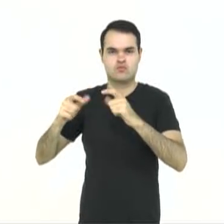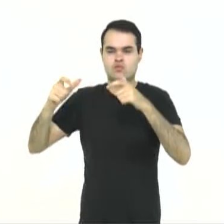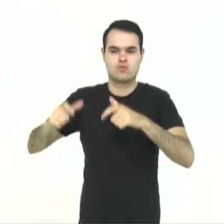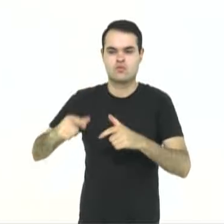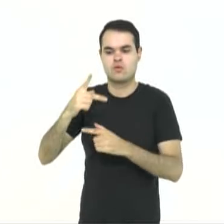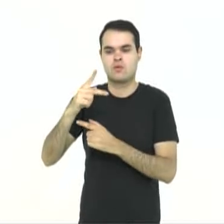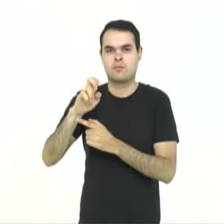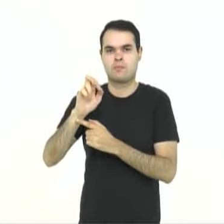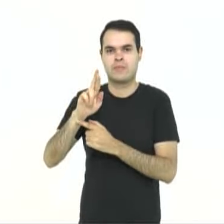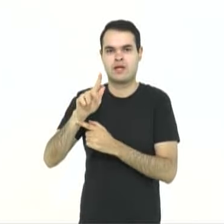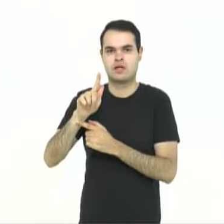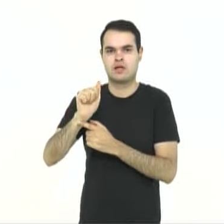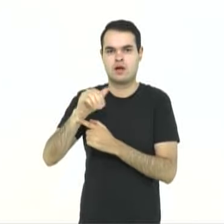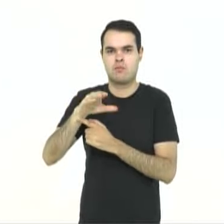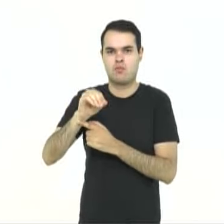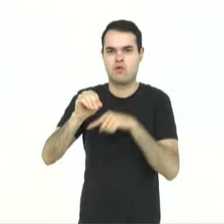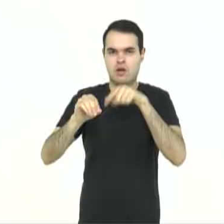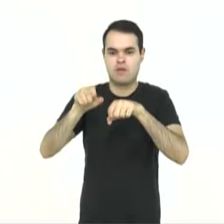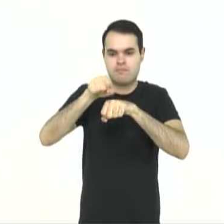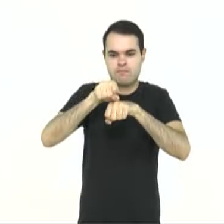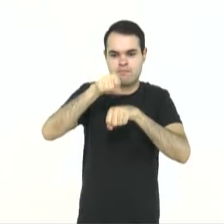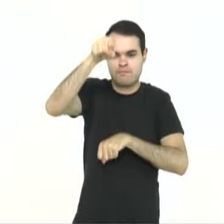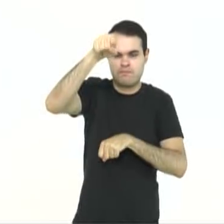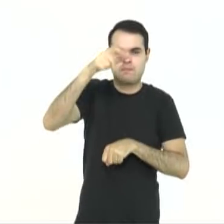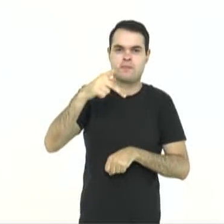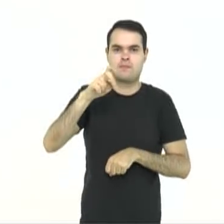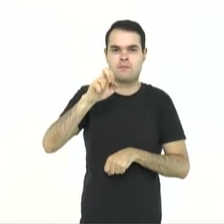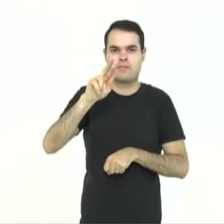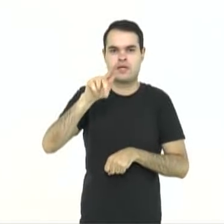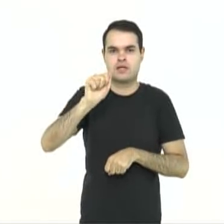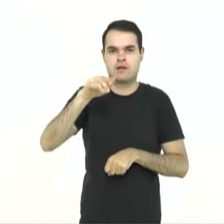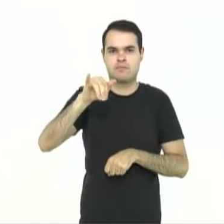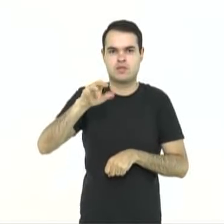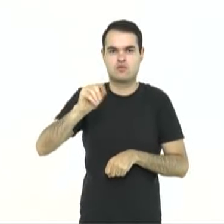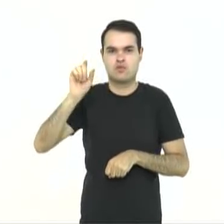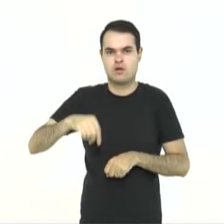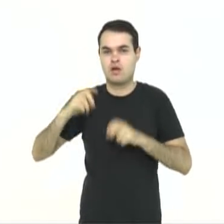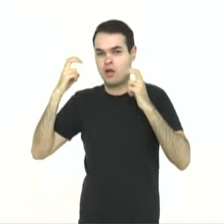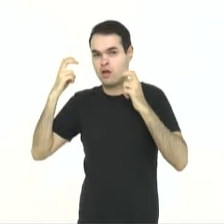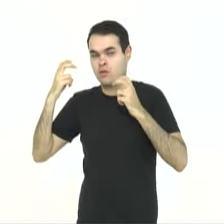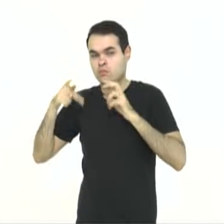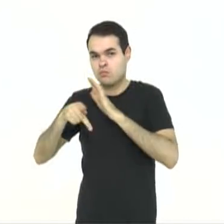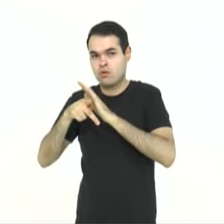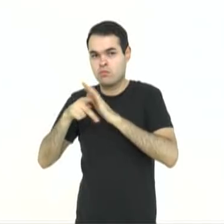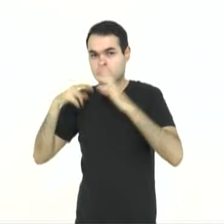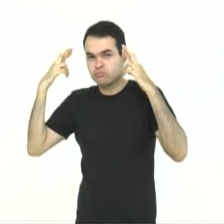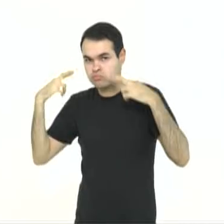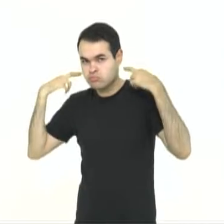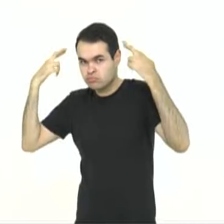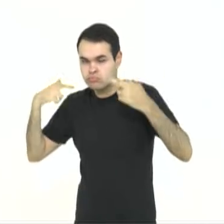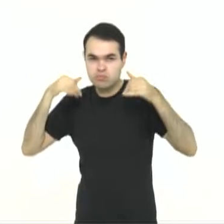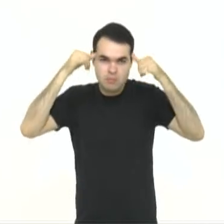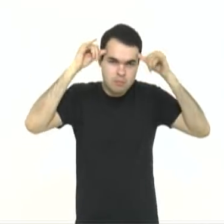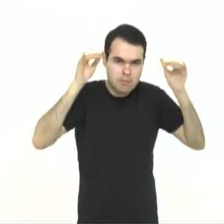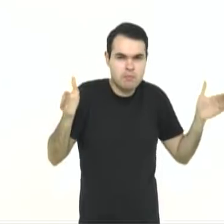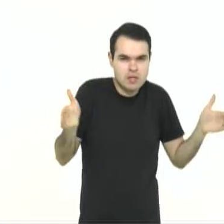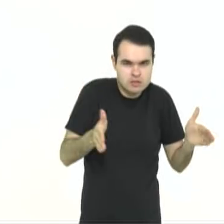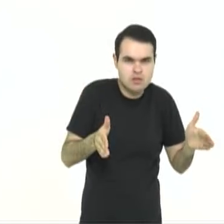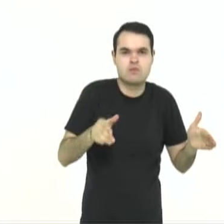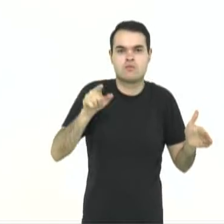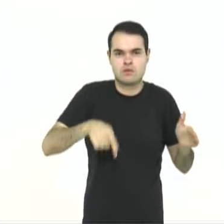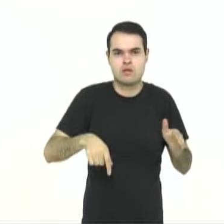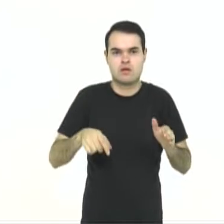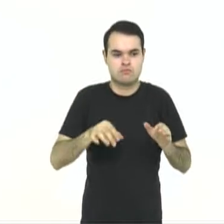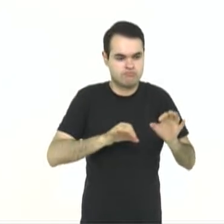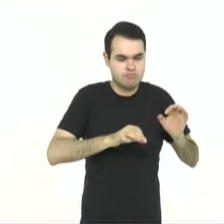inventado o pergaminho, um tipo de papel feito de pele de carneiros e bezerros. Né? Olhem as curiosidades aqui.